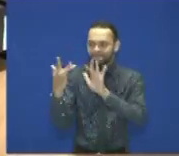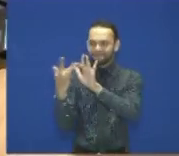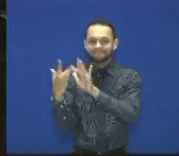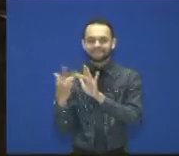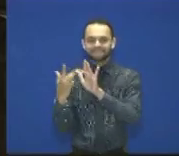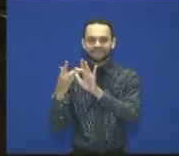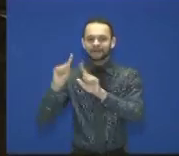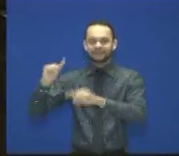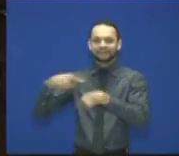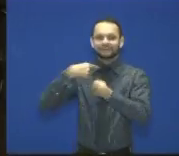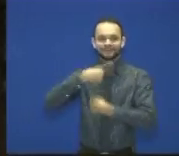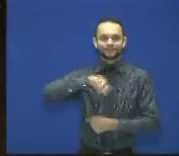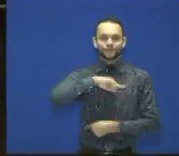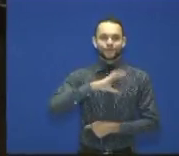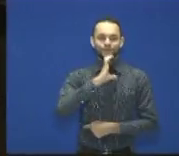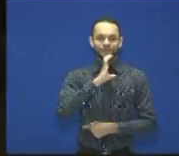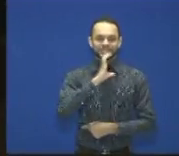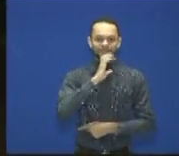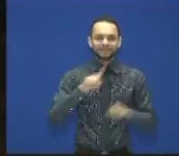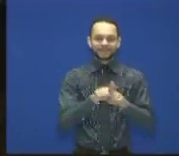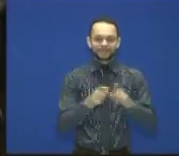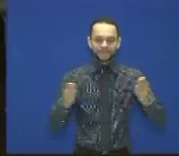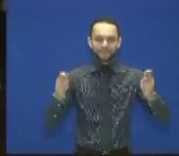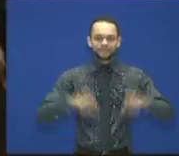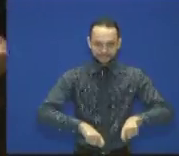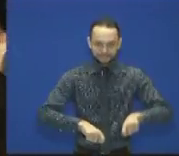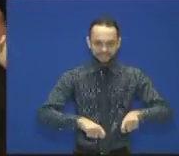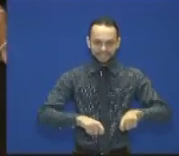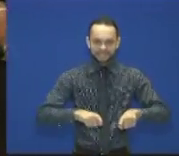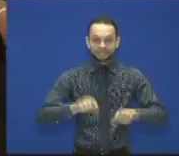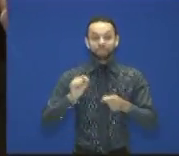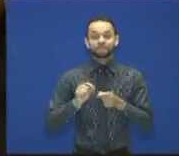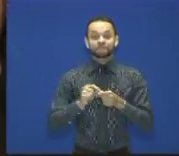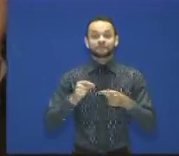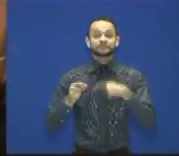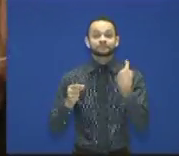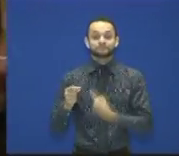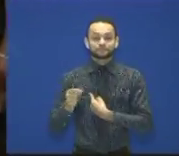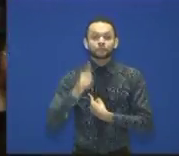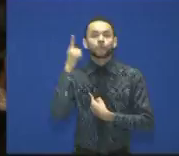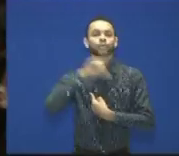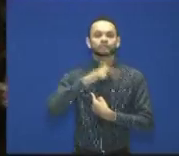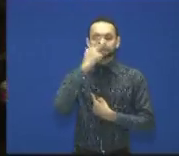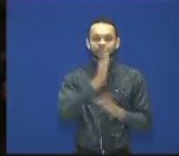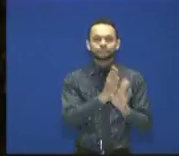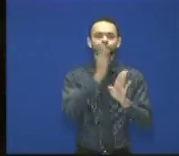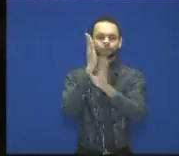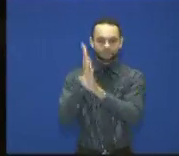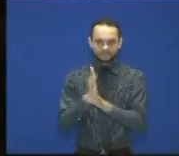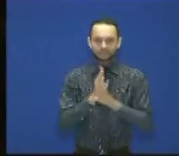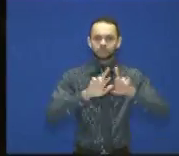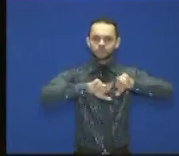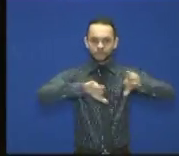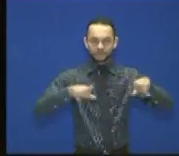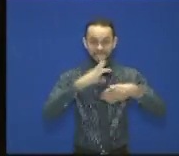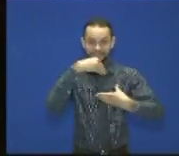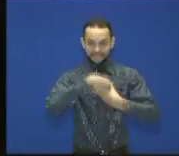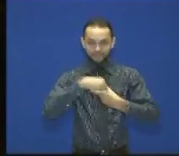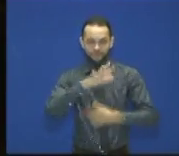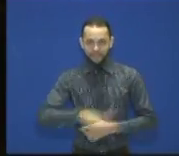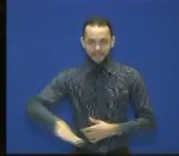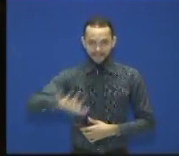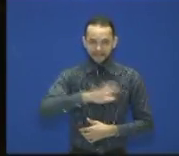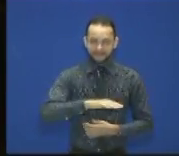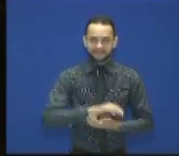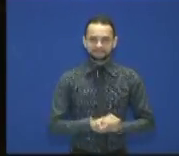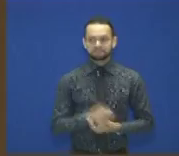novos conhecimentos e possibilidades, nos fazendo descobrir novas paixões e interesses dentro da nossa área.